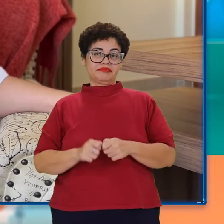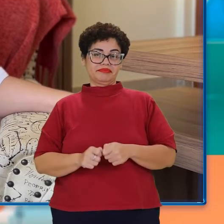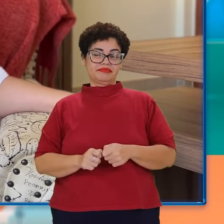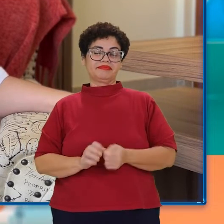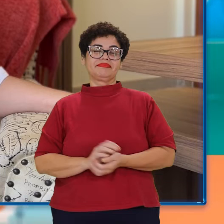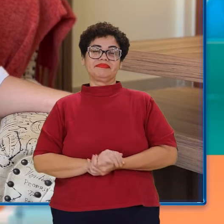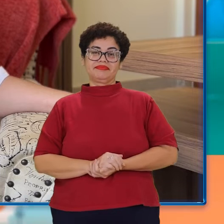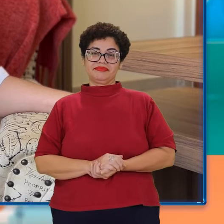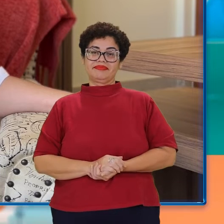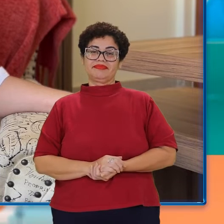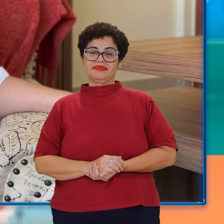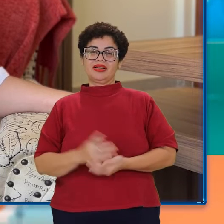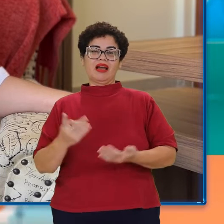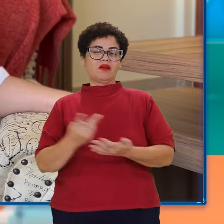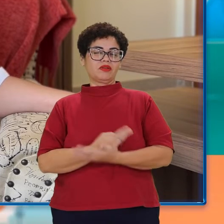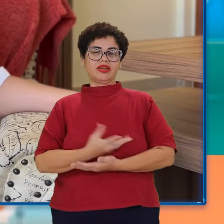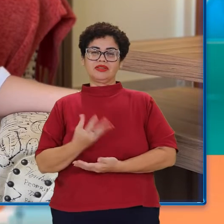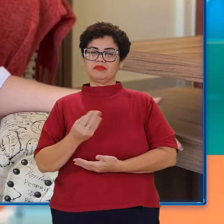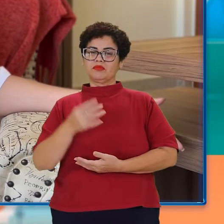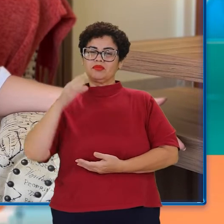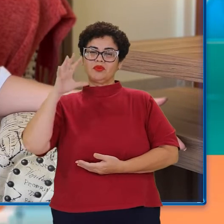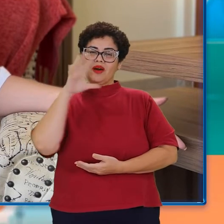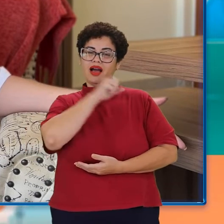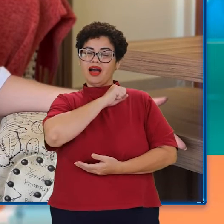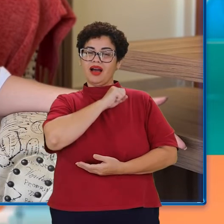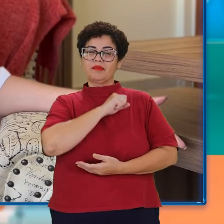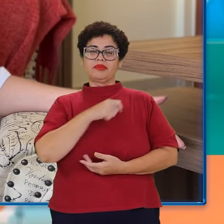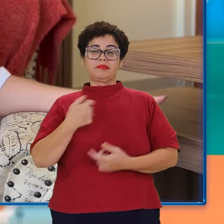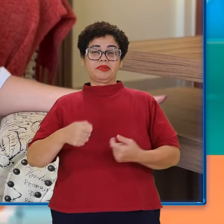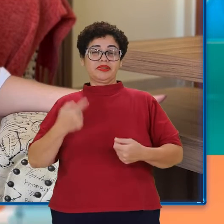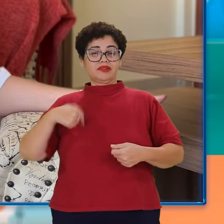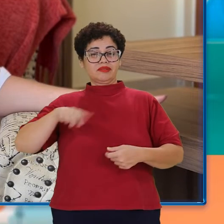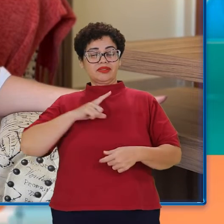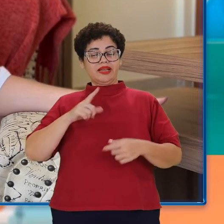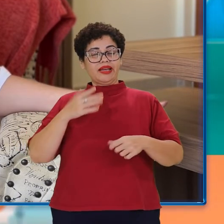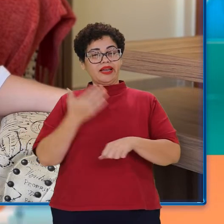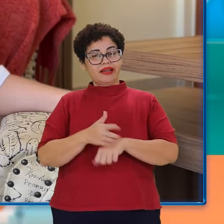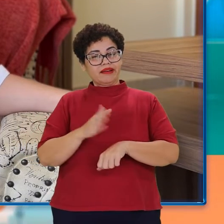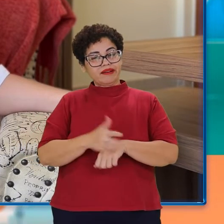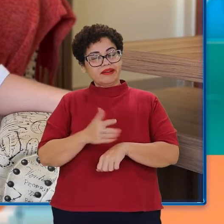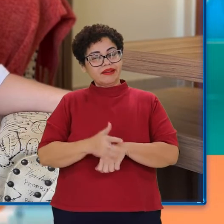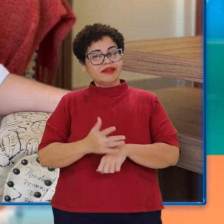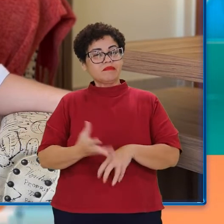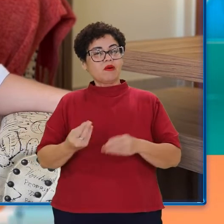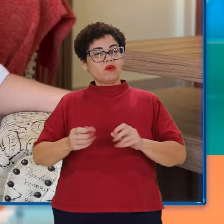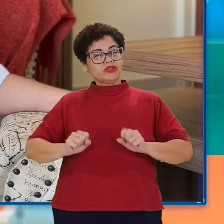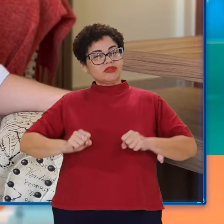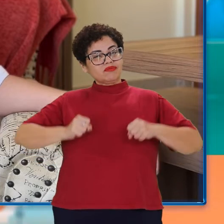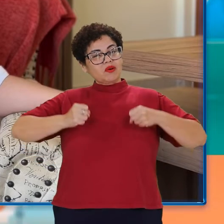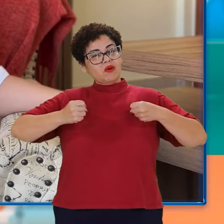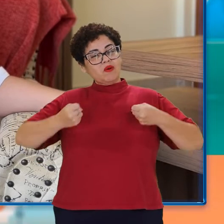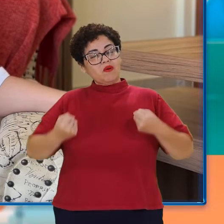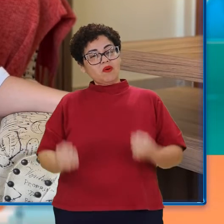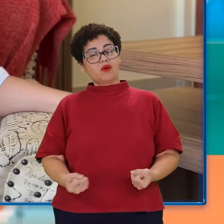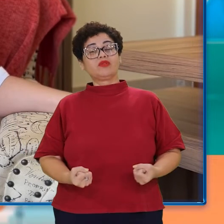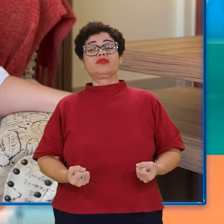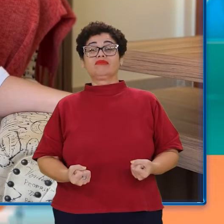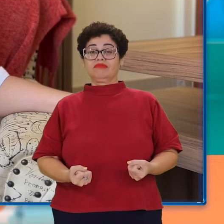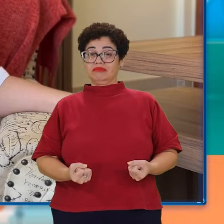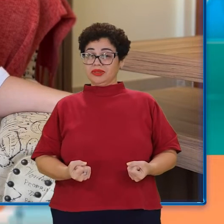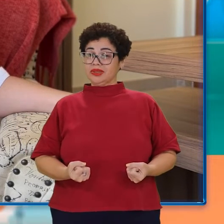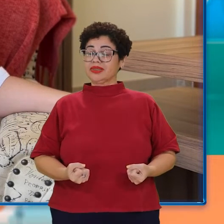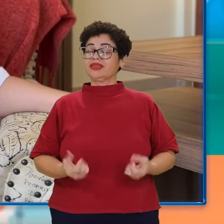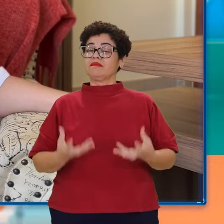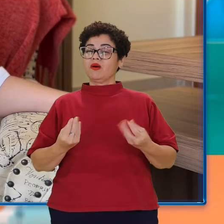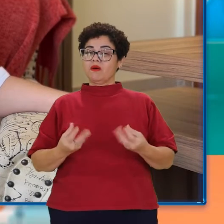diante disso. Isso acontece muito rápido, exige da gente uma certa dedicação, exige da